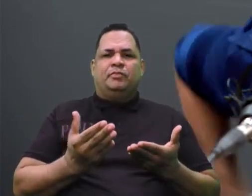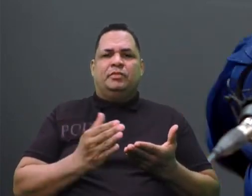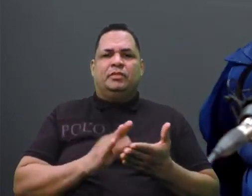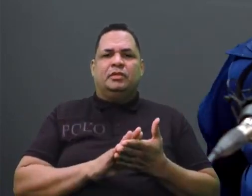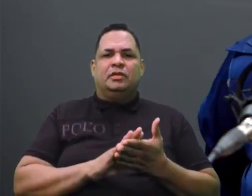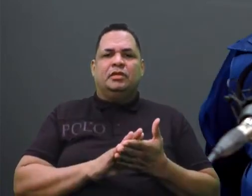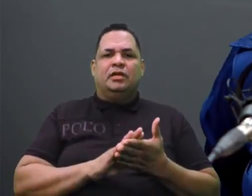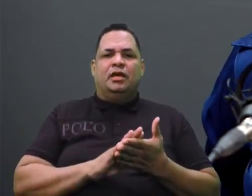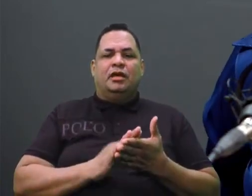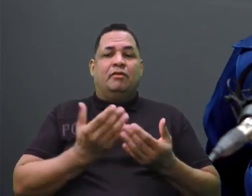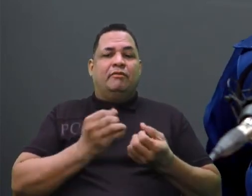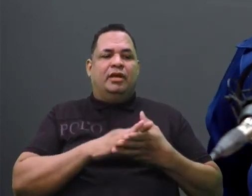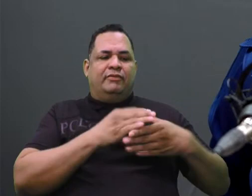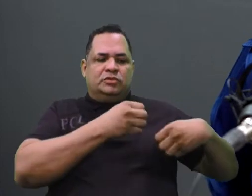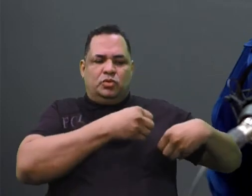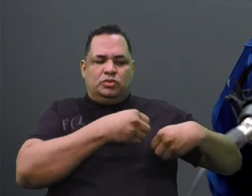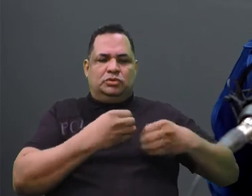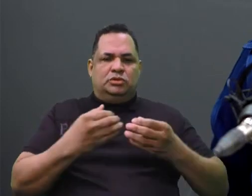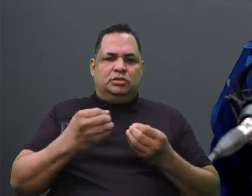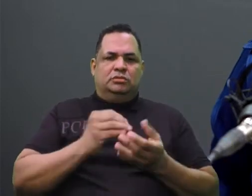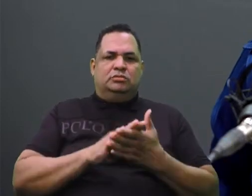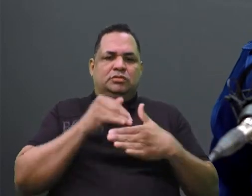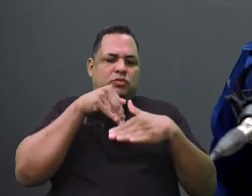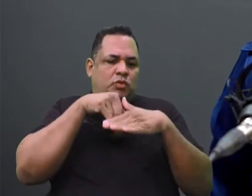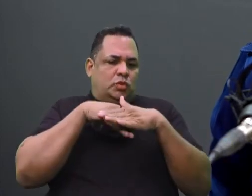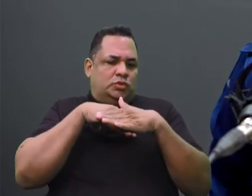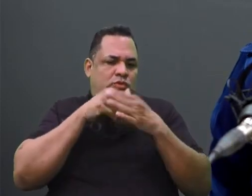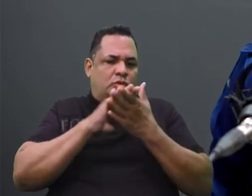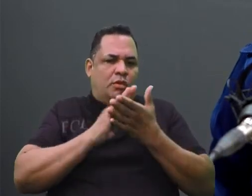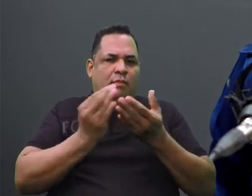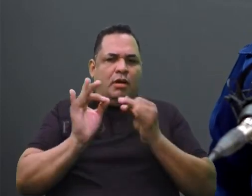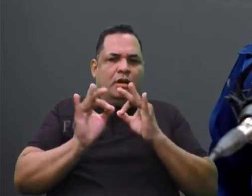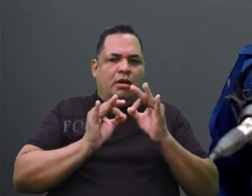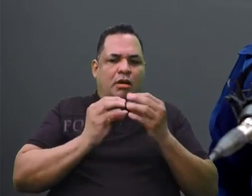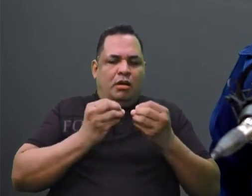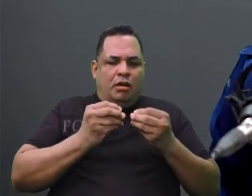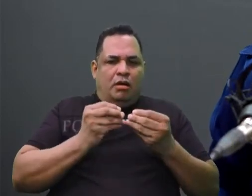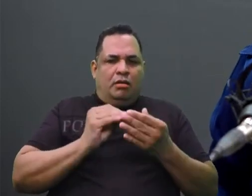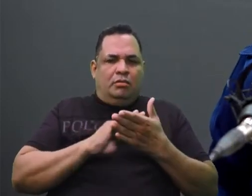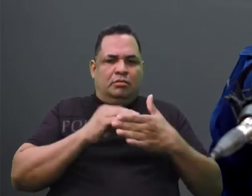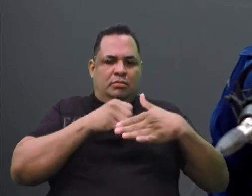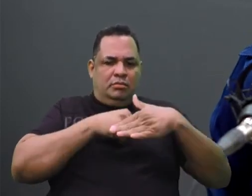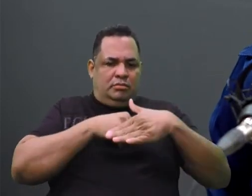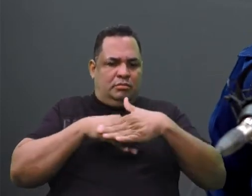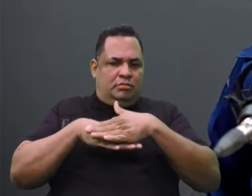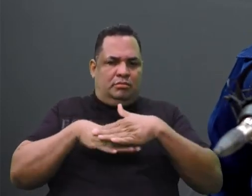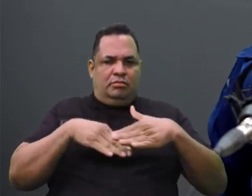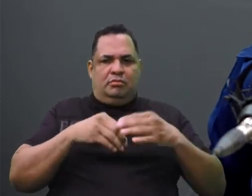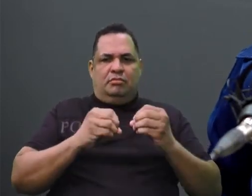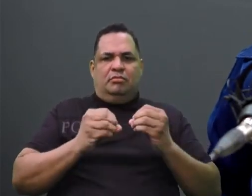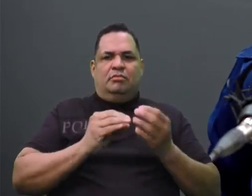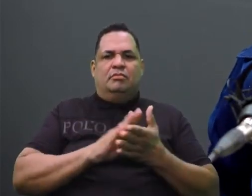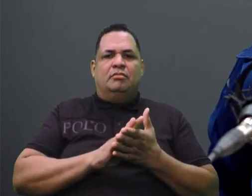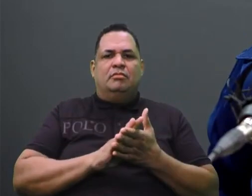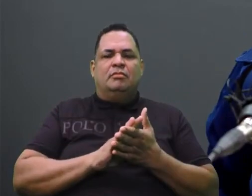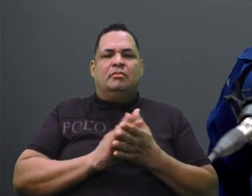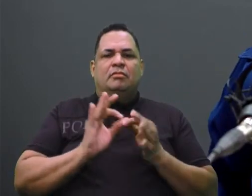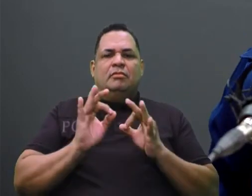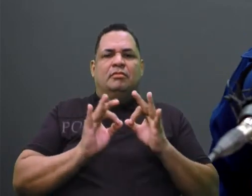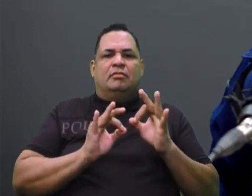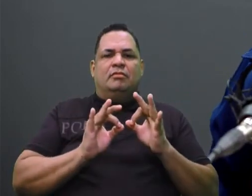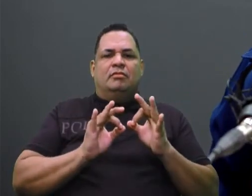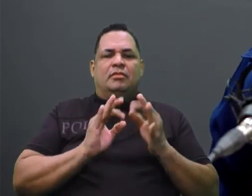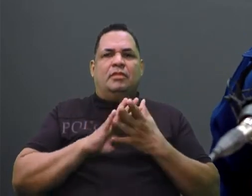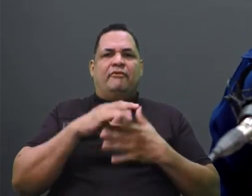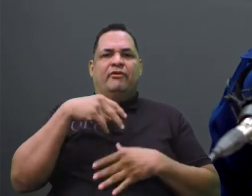dava aula sim. As mãos para trás. E sempre articulando muito bem